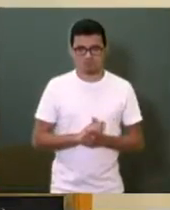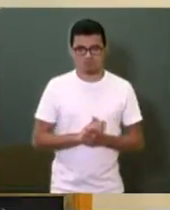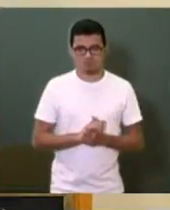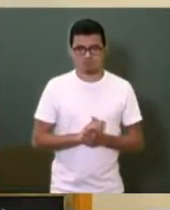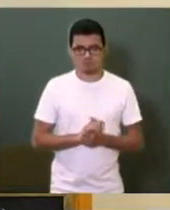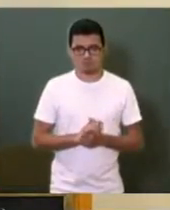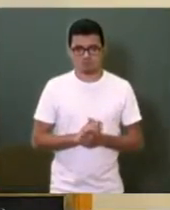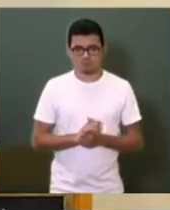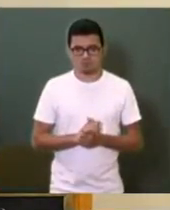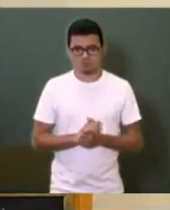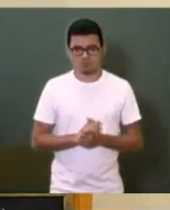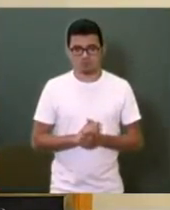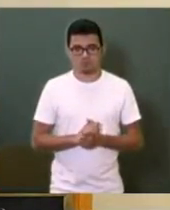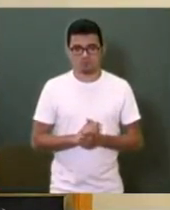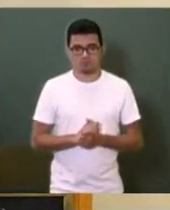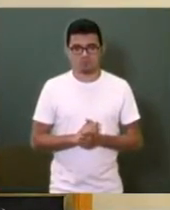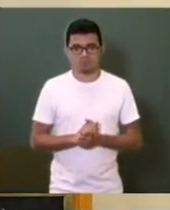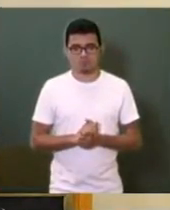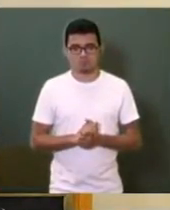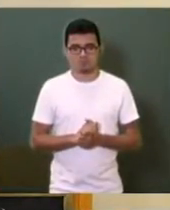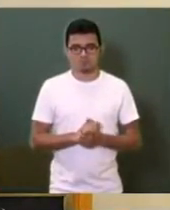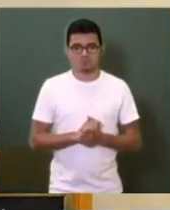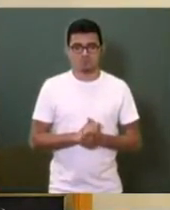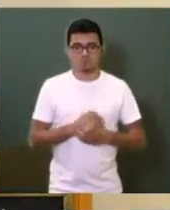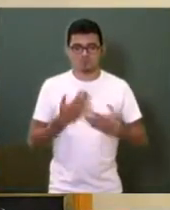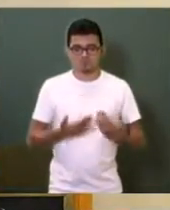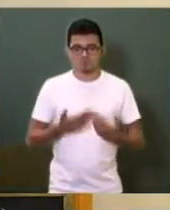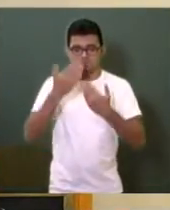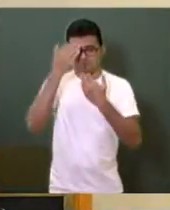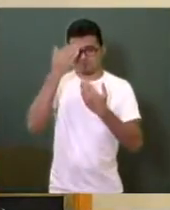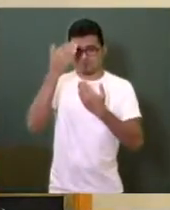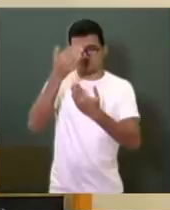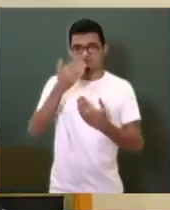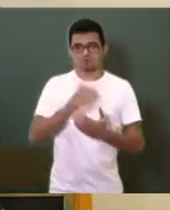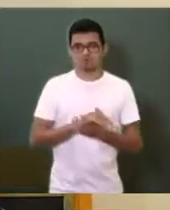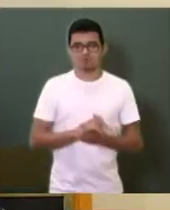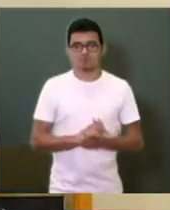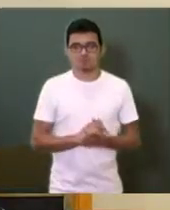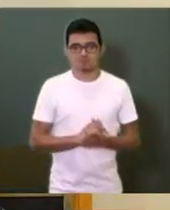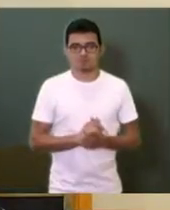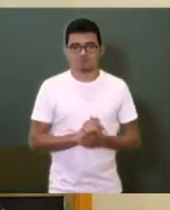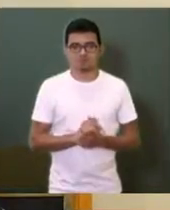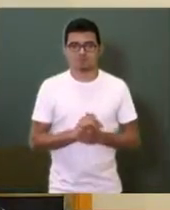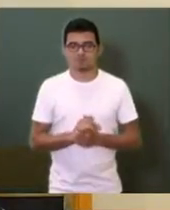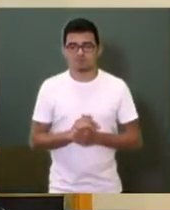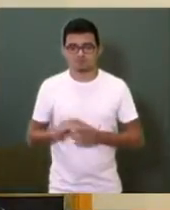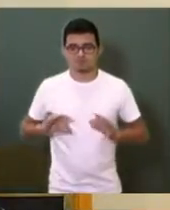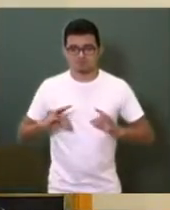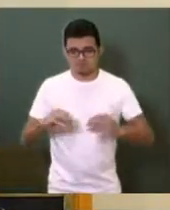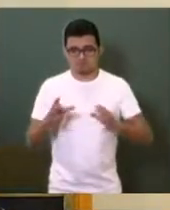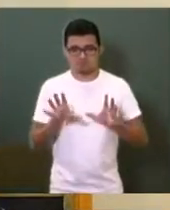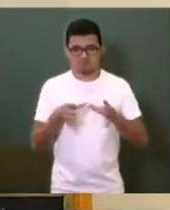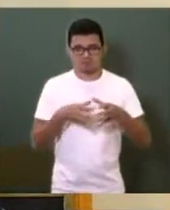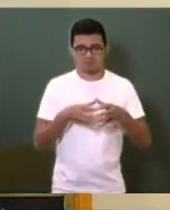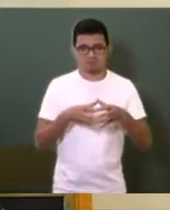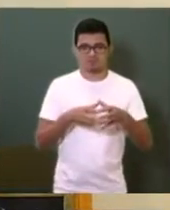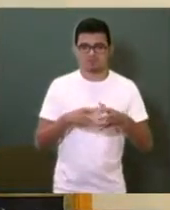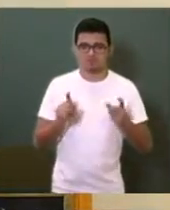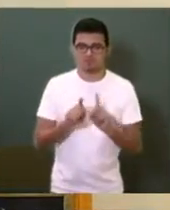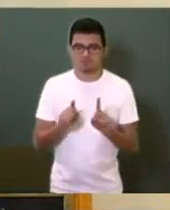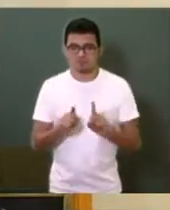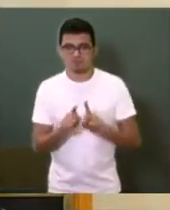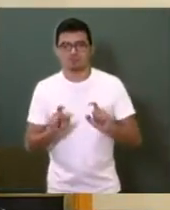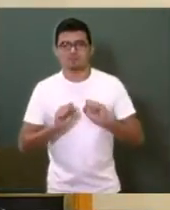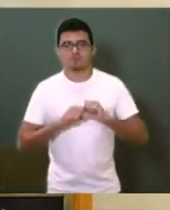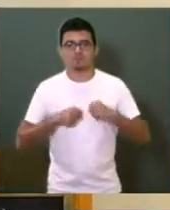então eu quero agradecer essa equipe maravilhosa que sempre se dedicou